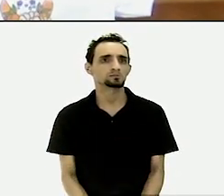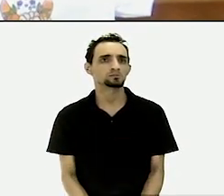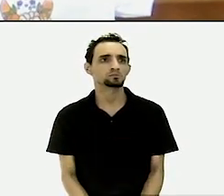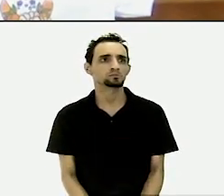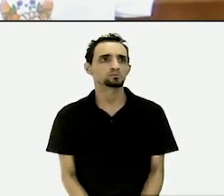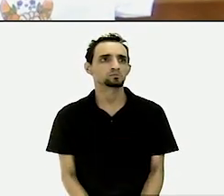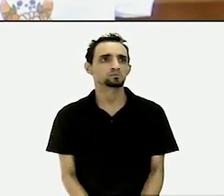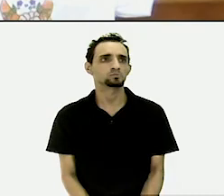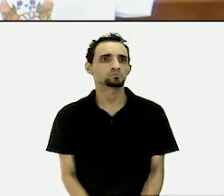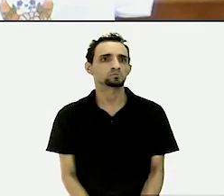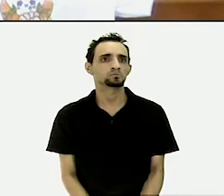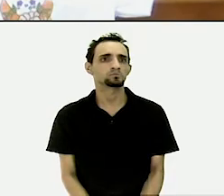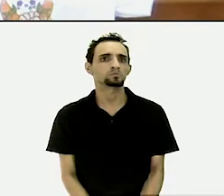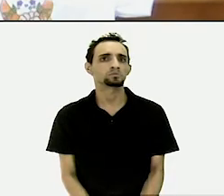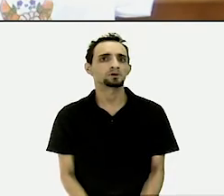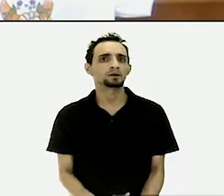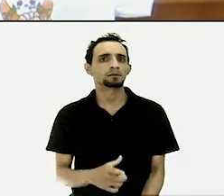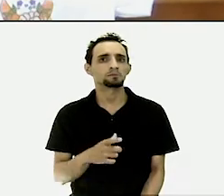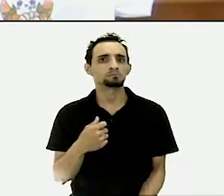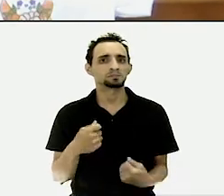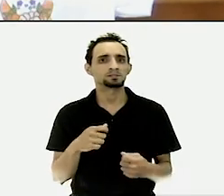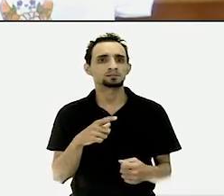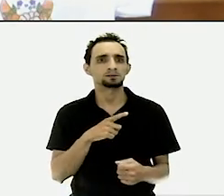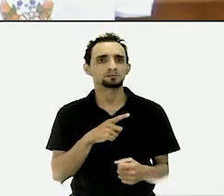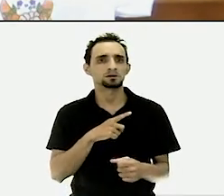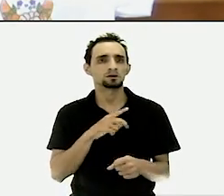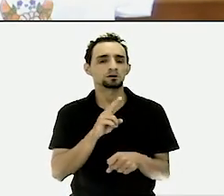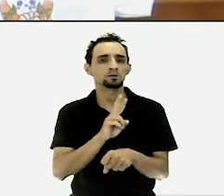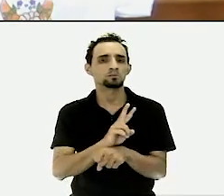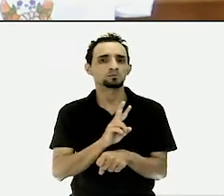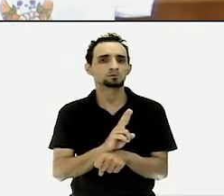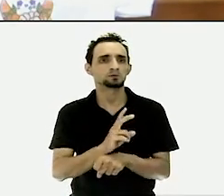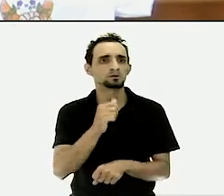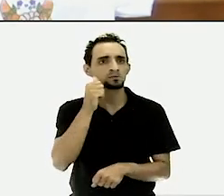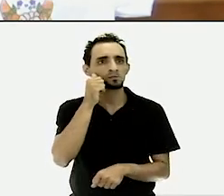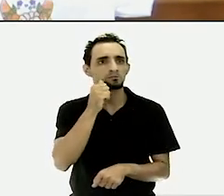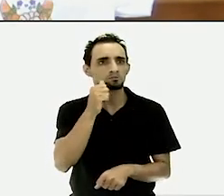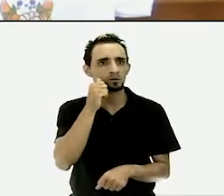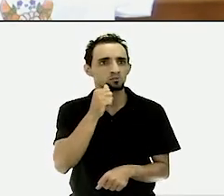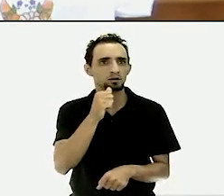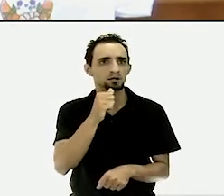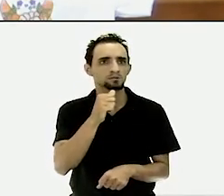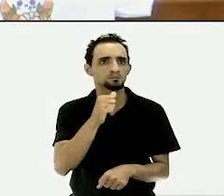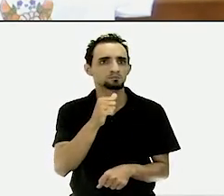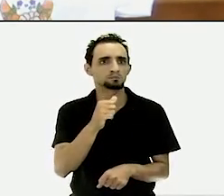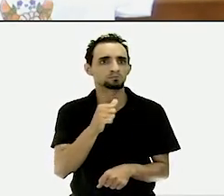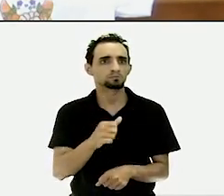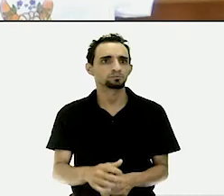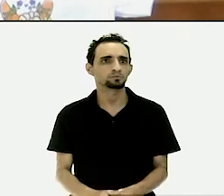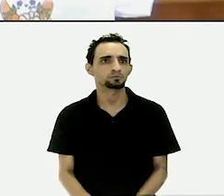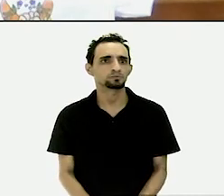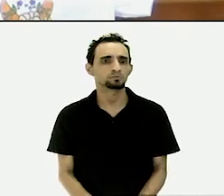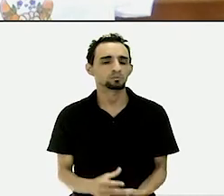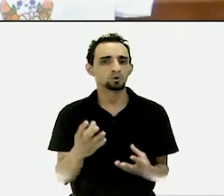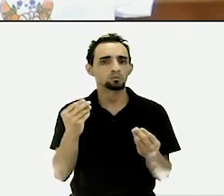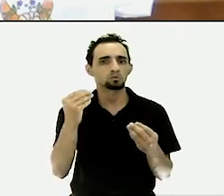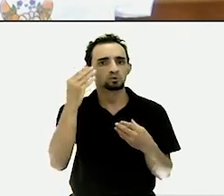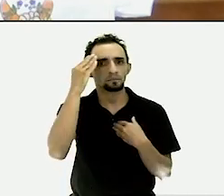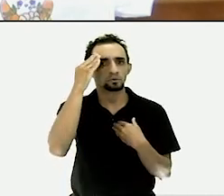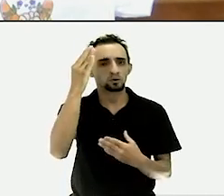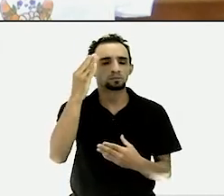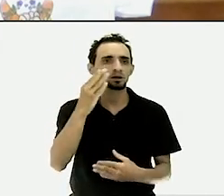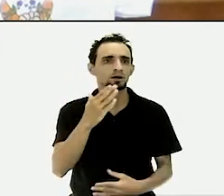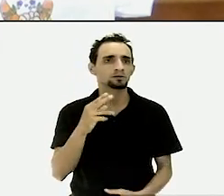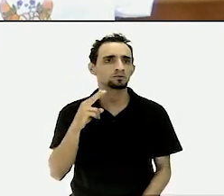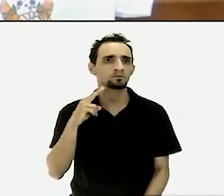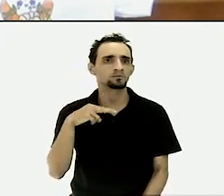aqui o meu apoio, o apoio dessa Câmara. Com certeza, essa Câmara está em defesa da mulher brasileira. Muito obrigado, porque... Pois